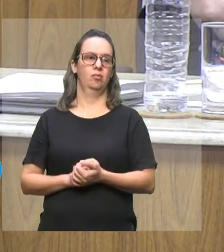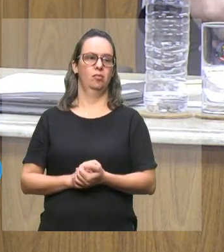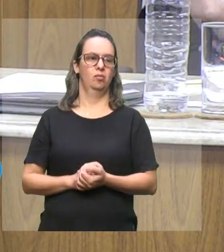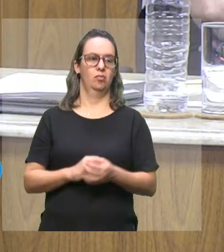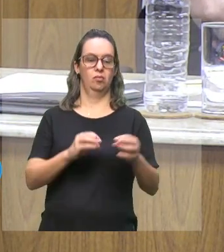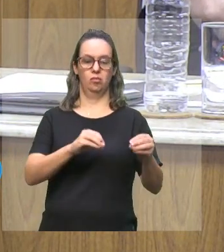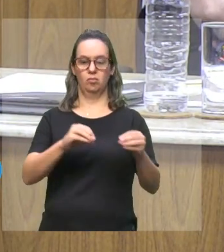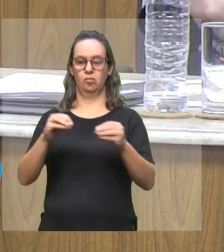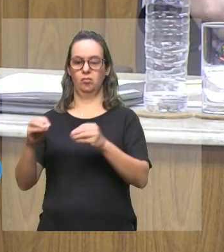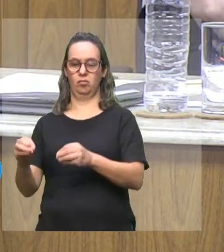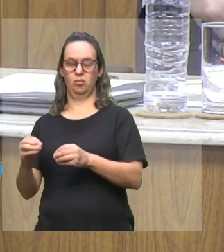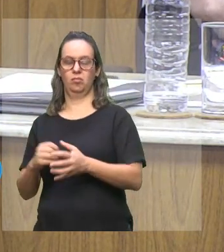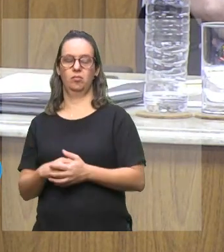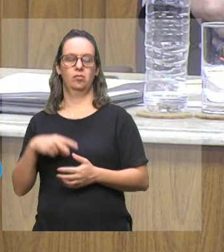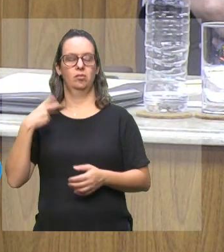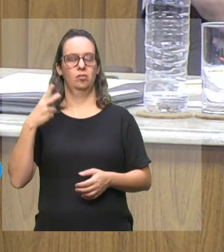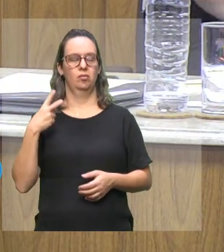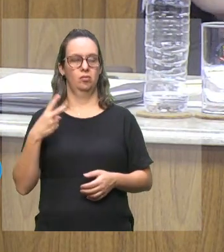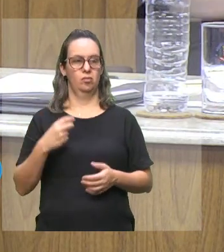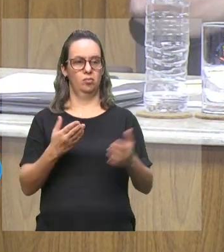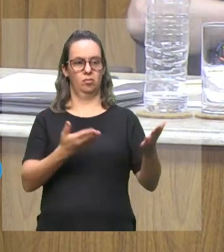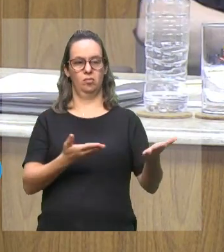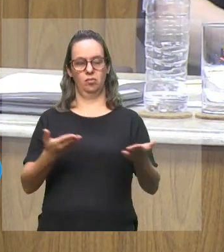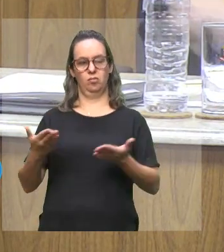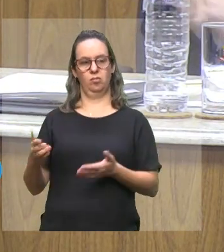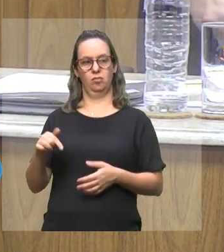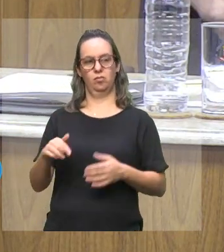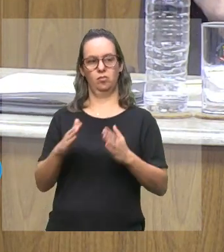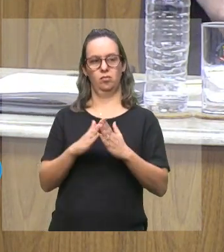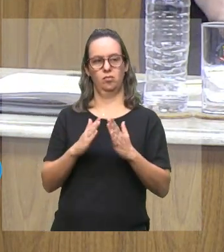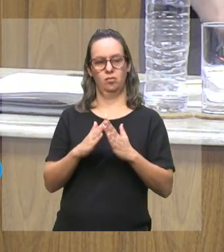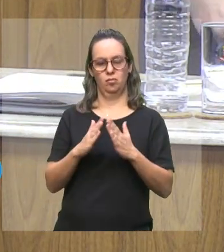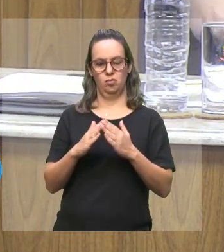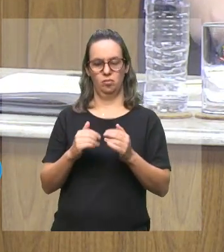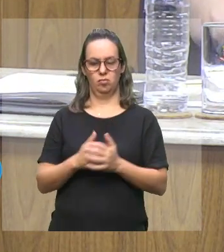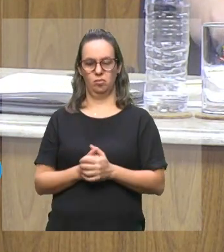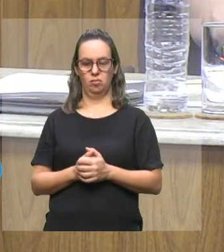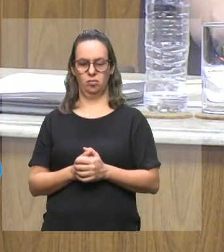dos vereadores ou servidores desta casa se faz